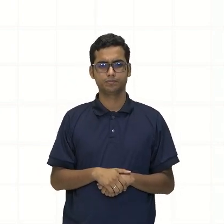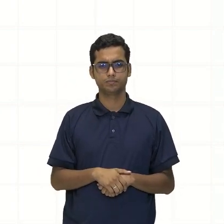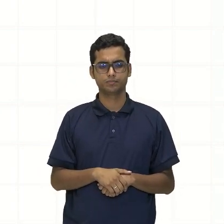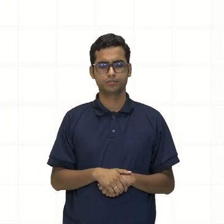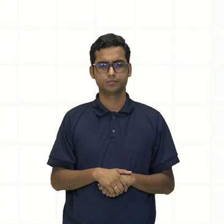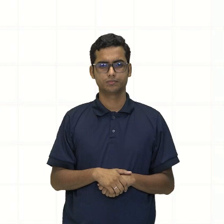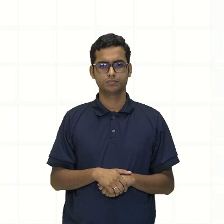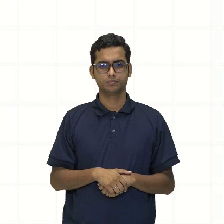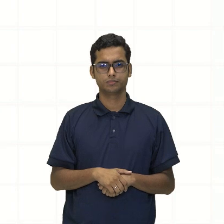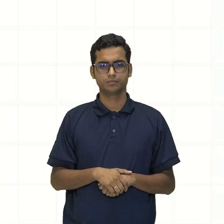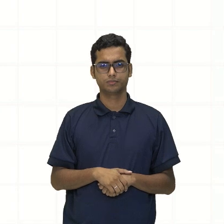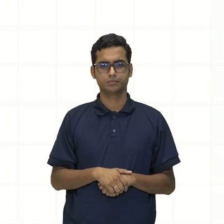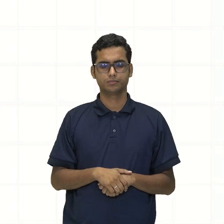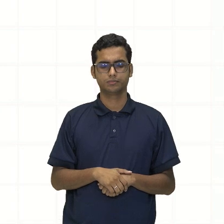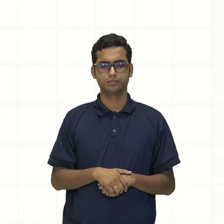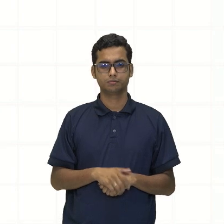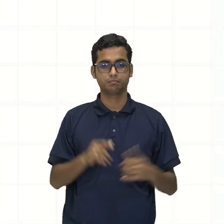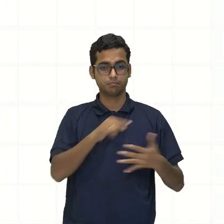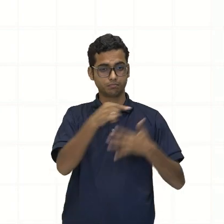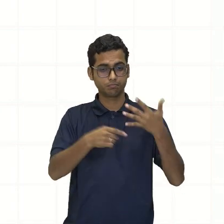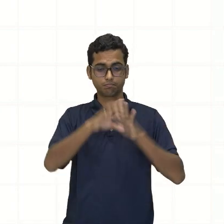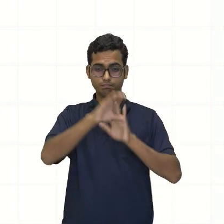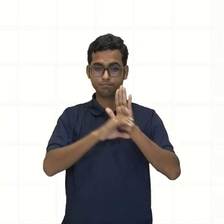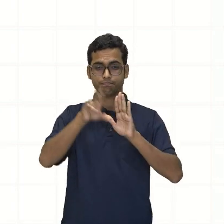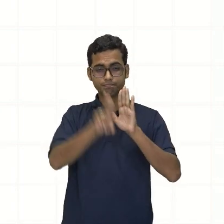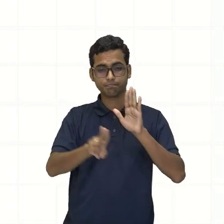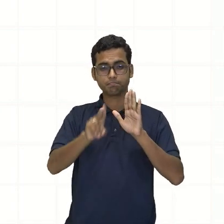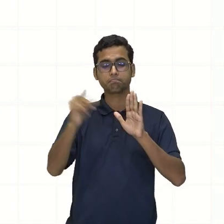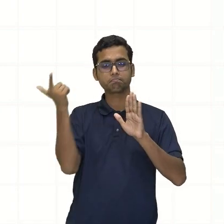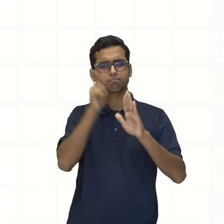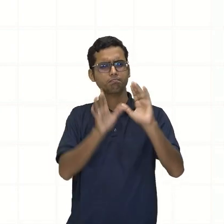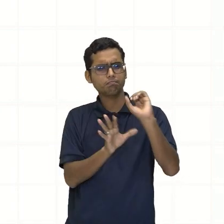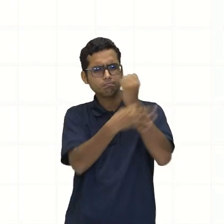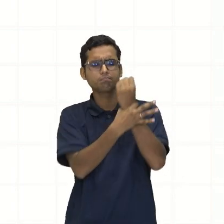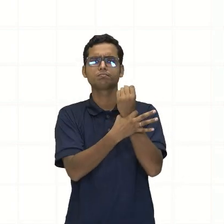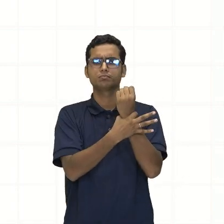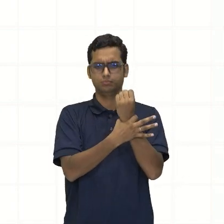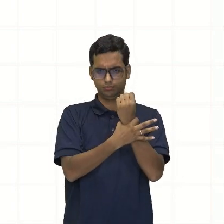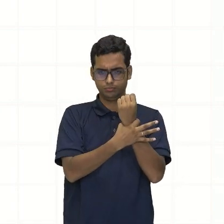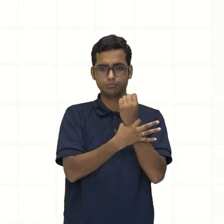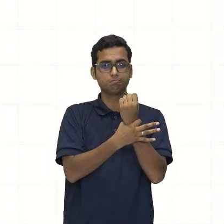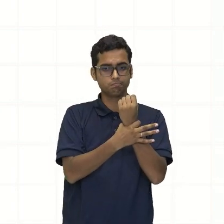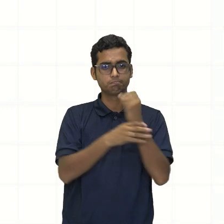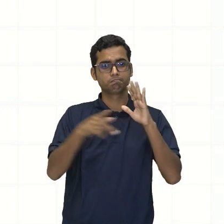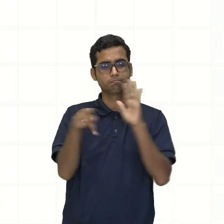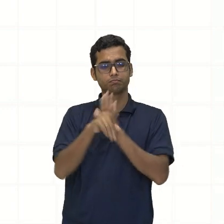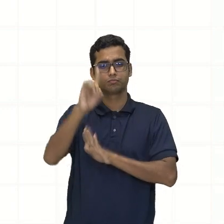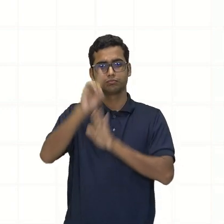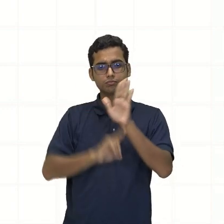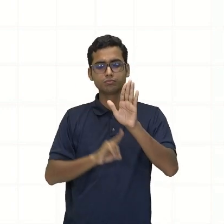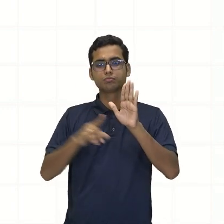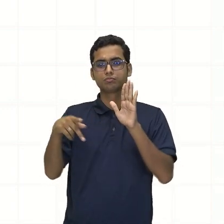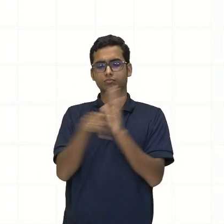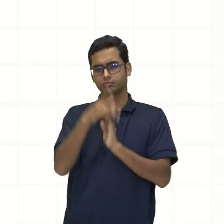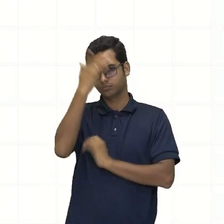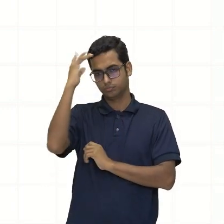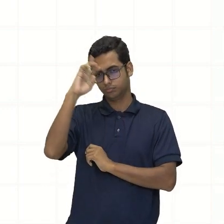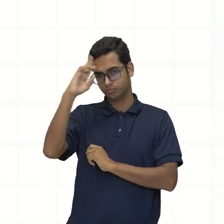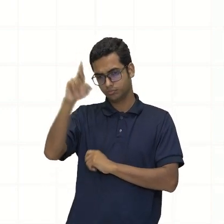que era utilizado na época que definia a garantia do direito de posse da terra